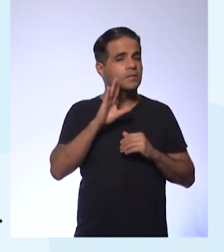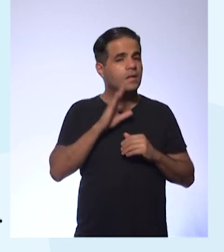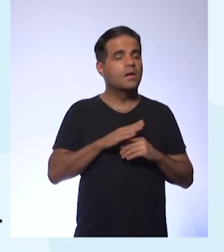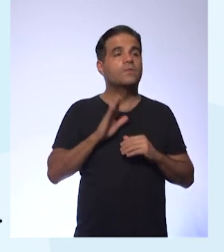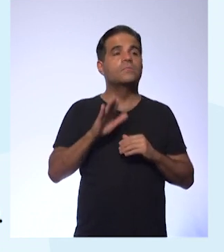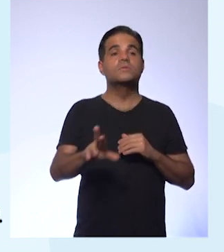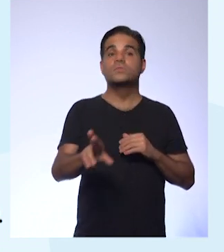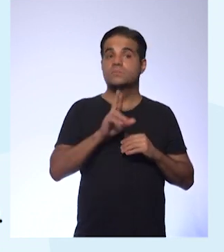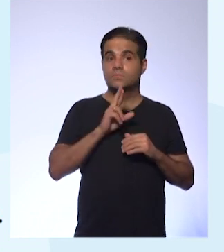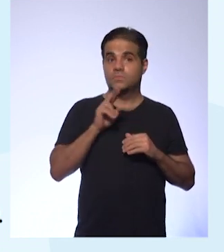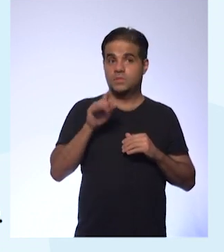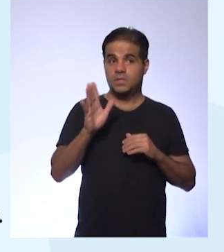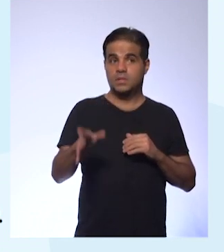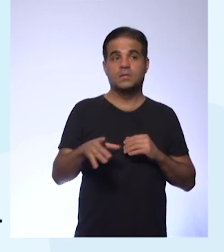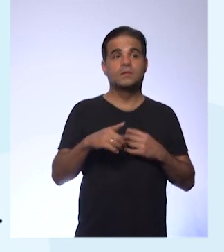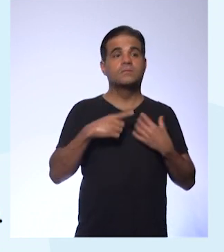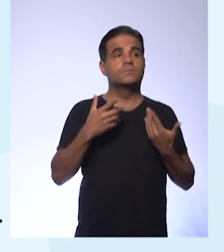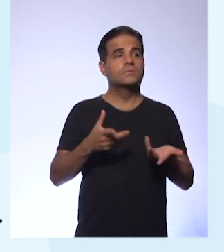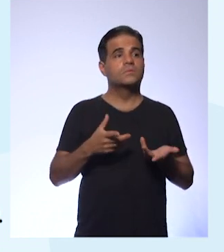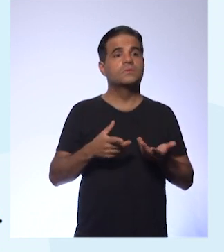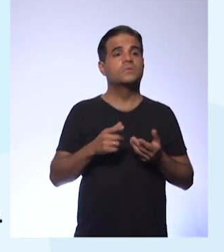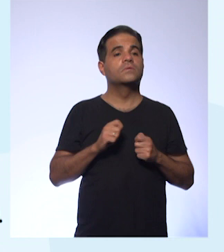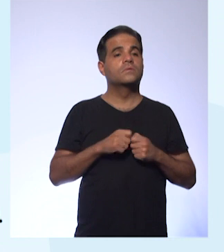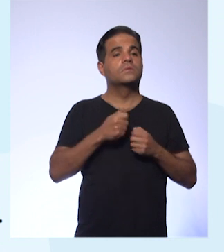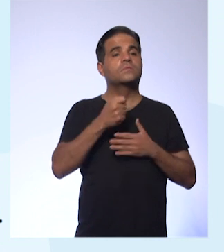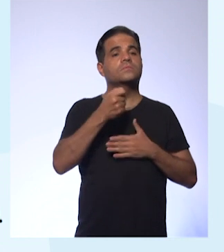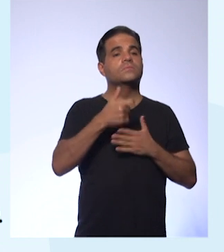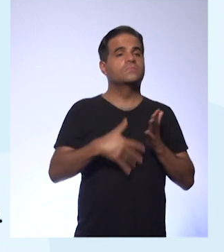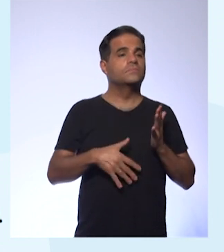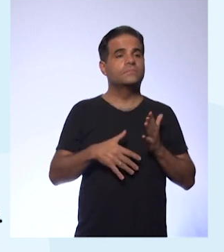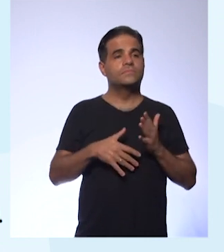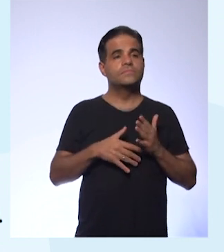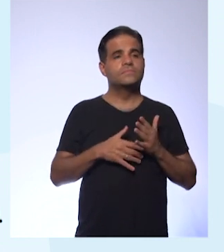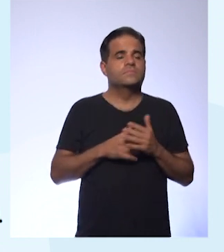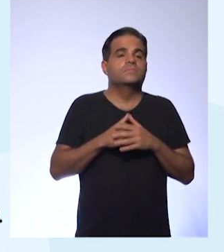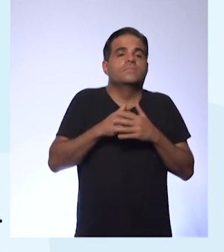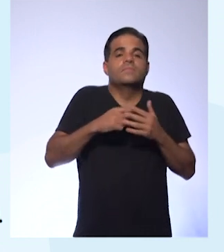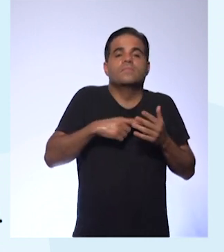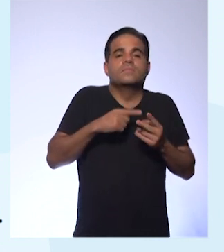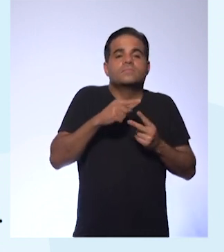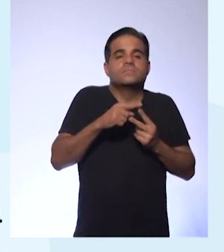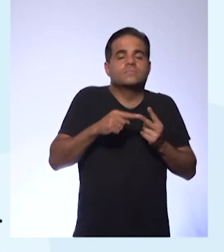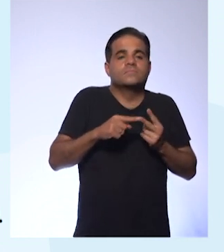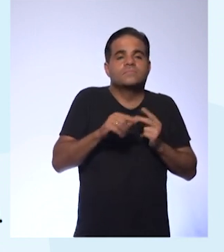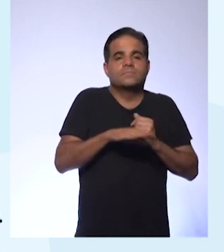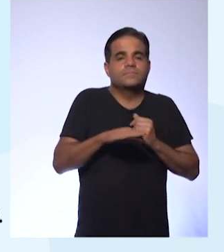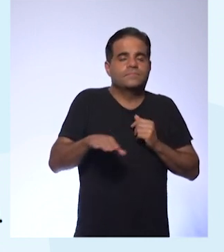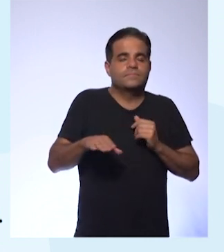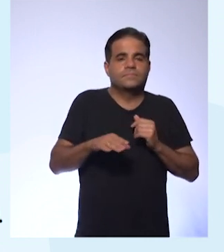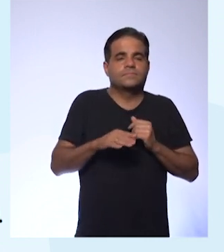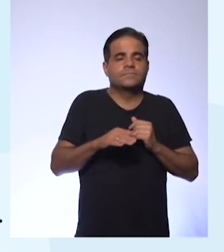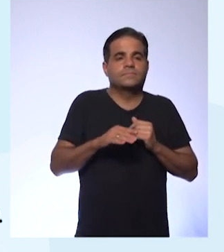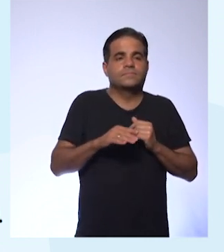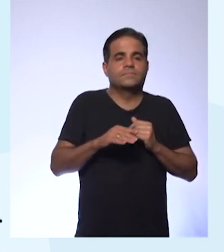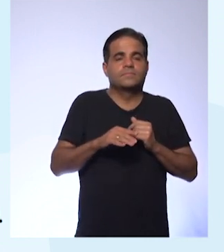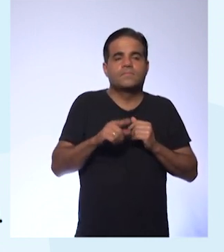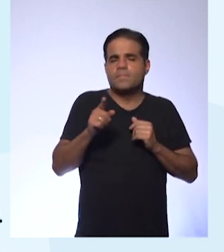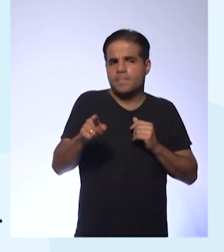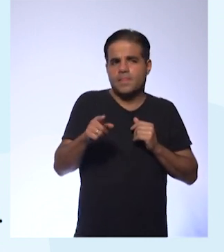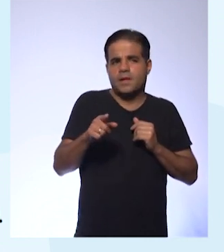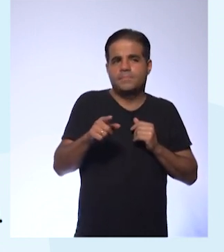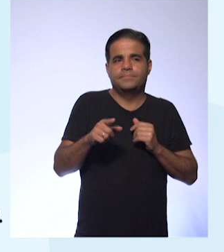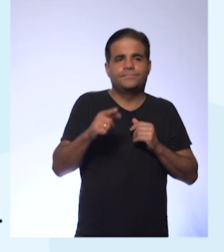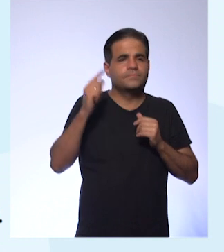mas responde já aí, ó, enquanto eu vou fazer a descrição. A gente tem 2 crianças. Ela está